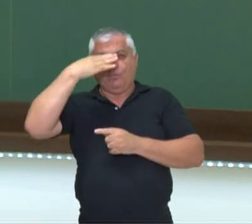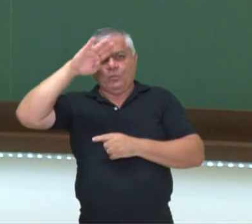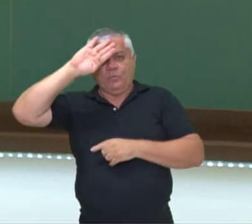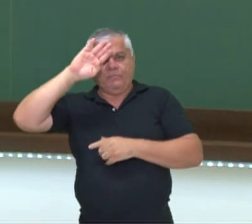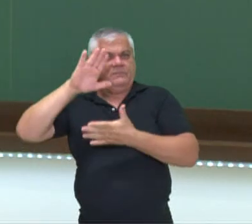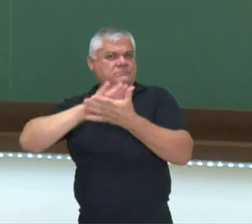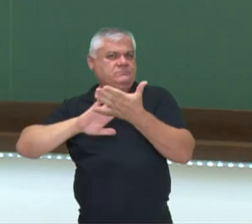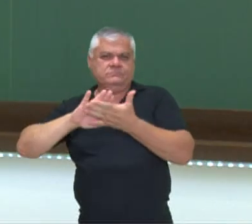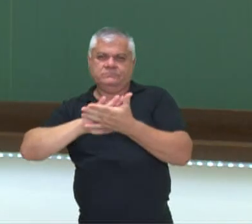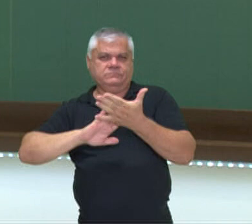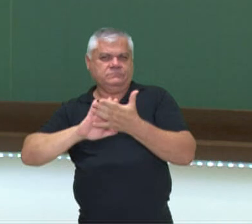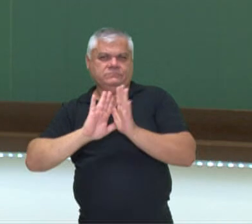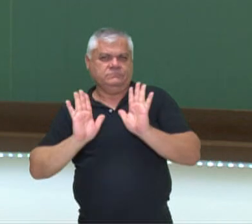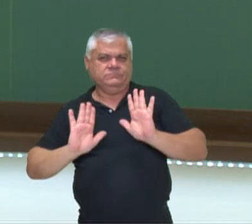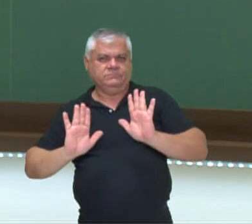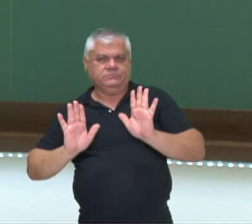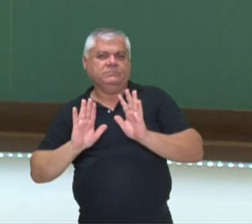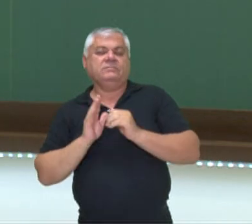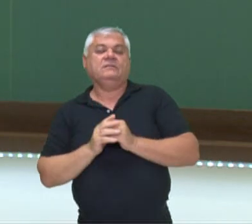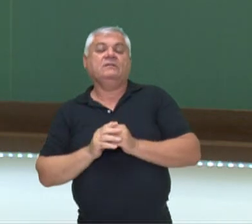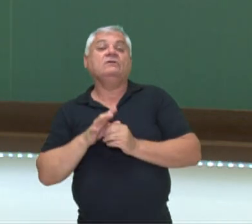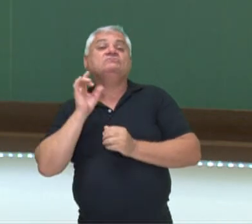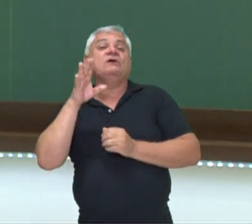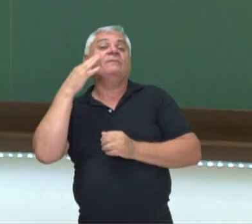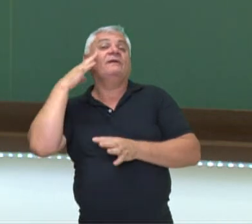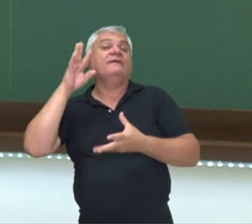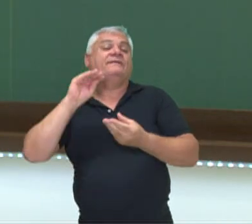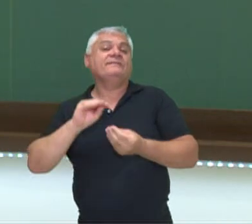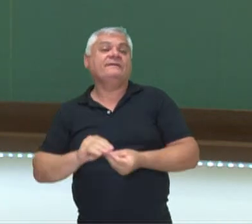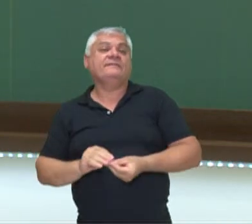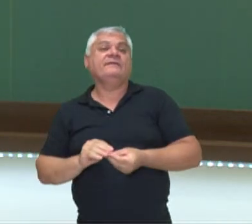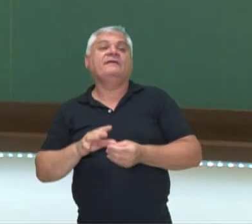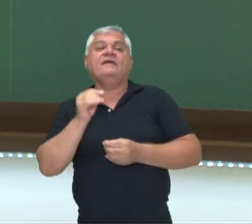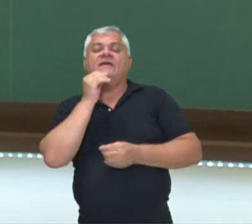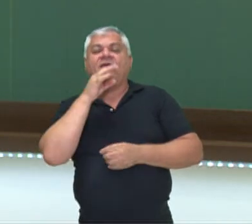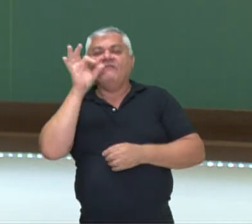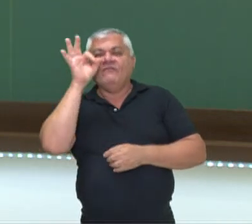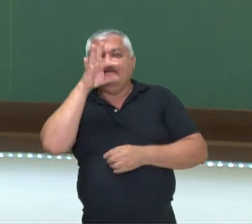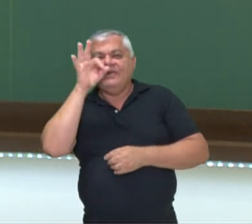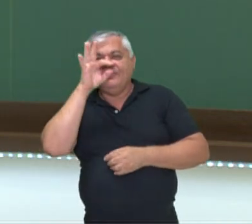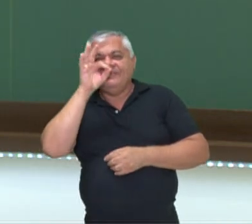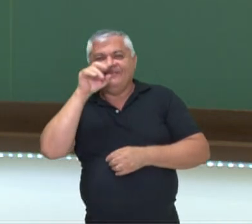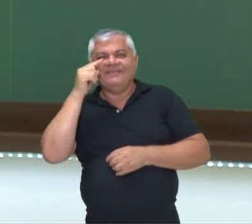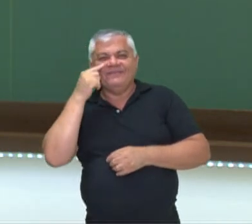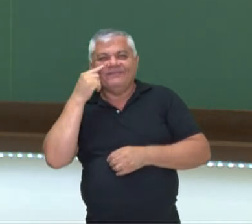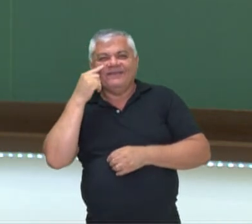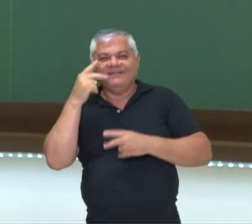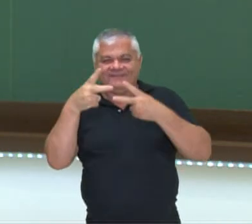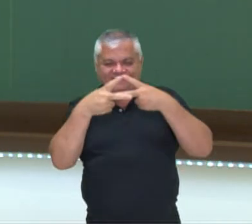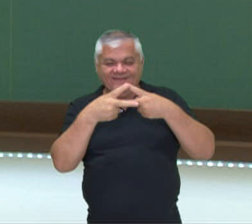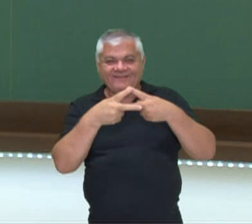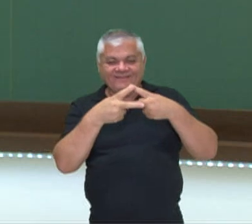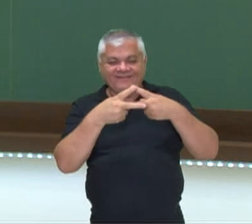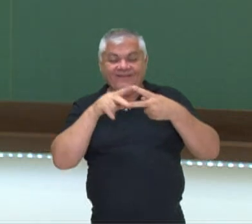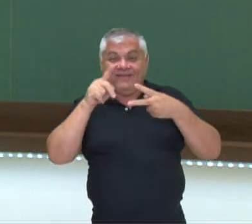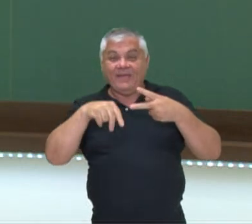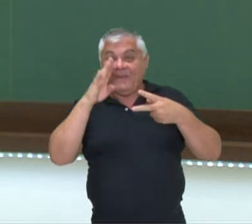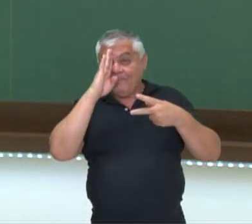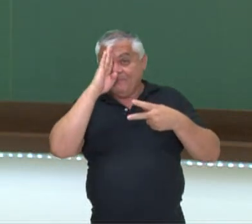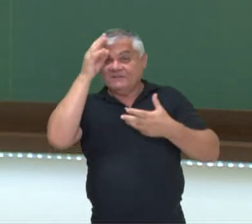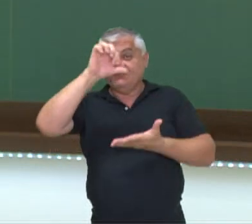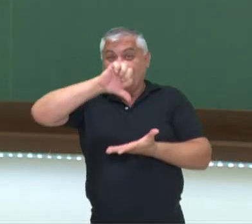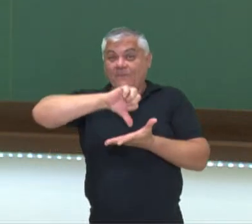só para ter uma noção, para vocês terem um entendimento. Em verdinho, esse triângulo significa principal